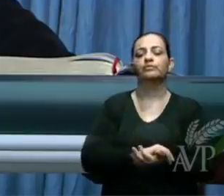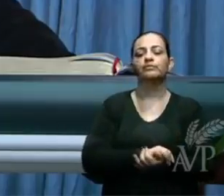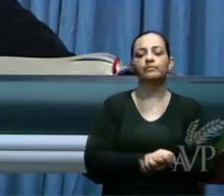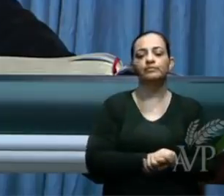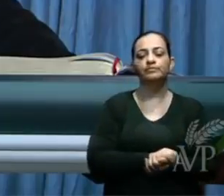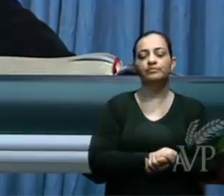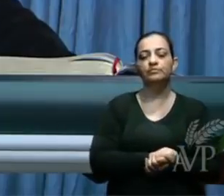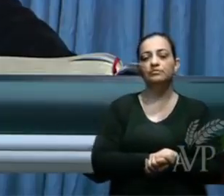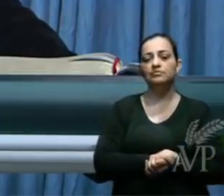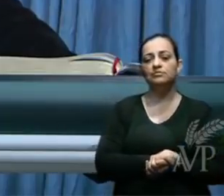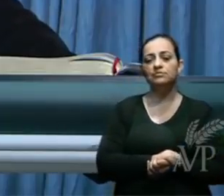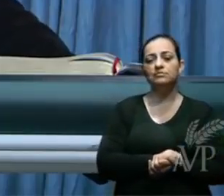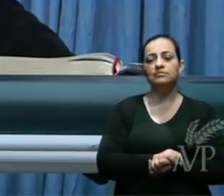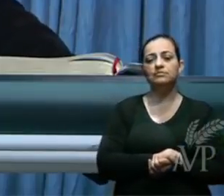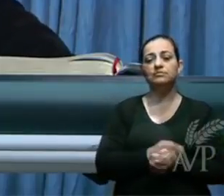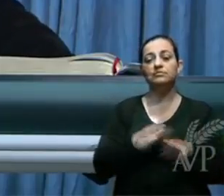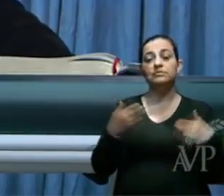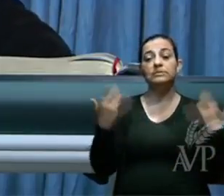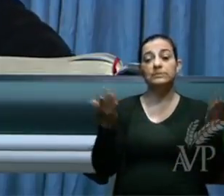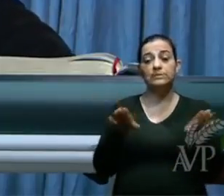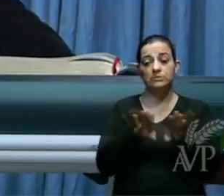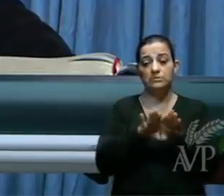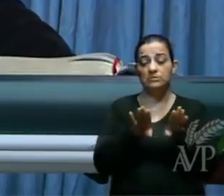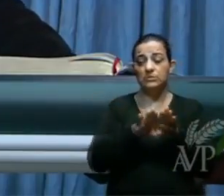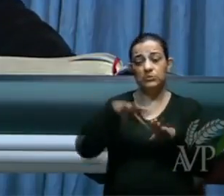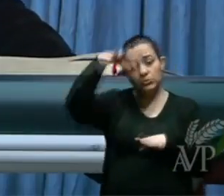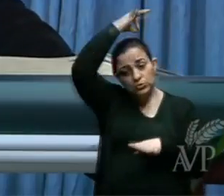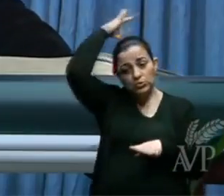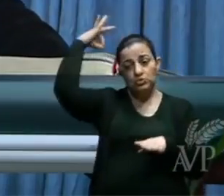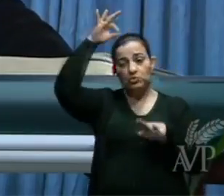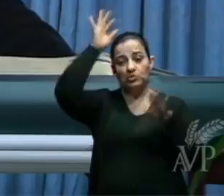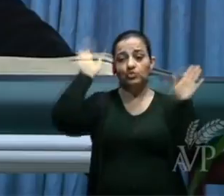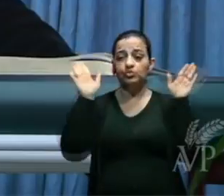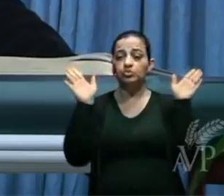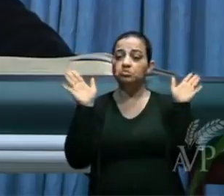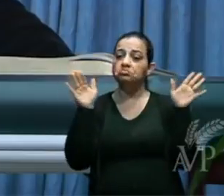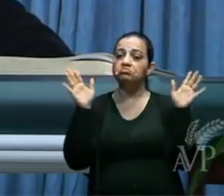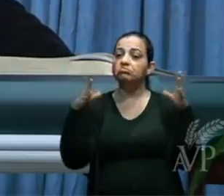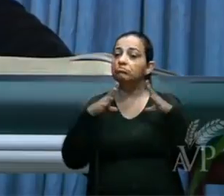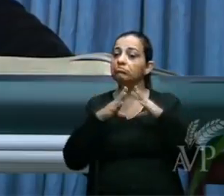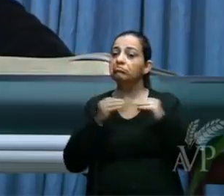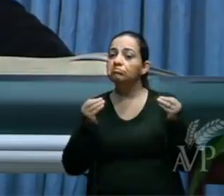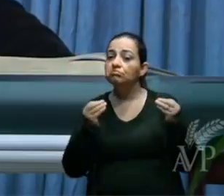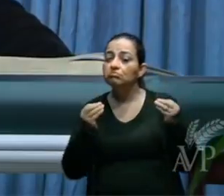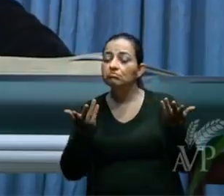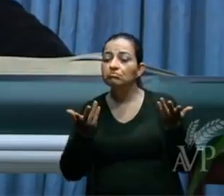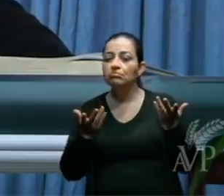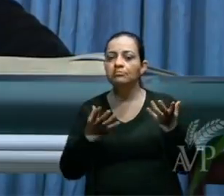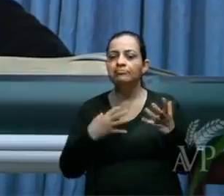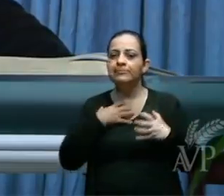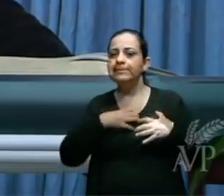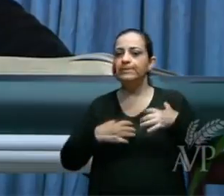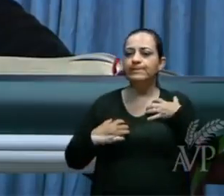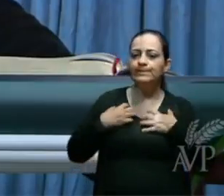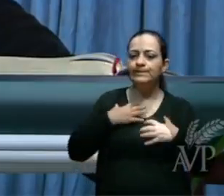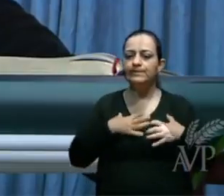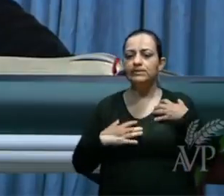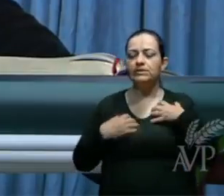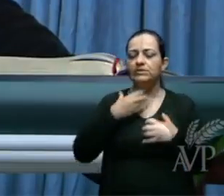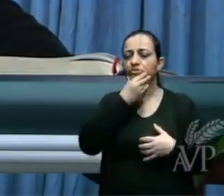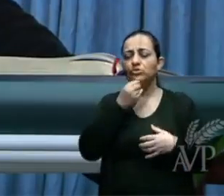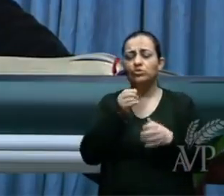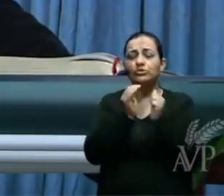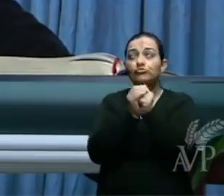a tal ponto que o anjo não lhe apareceu mais e ele entrou em desespero e ele orou